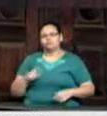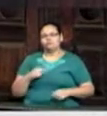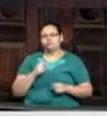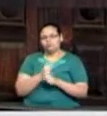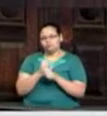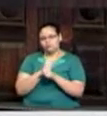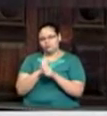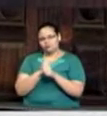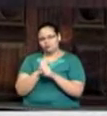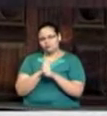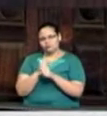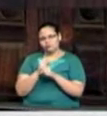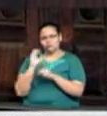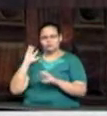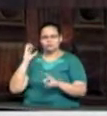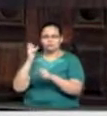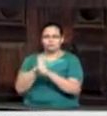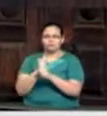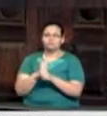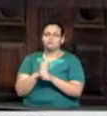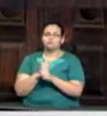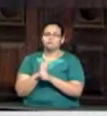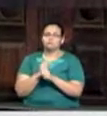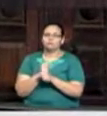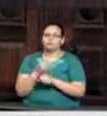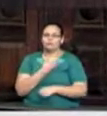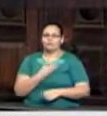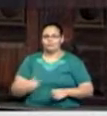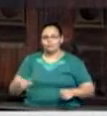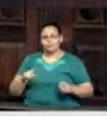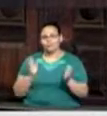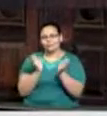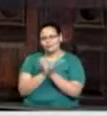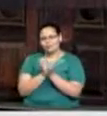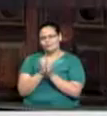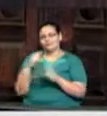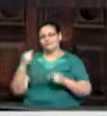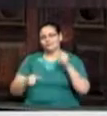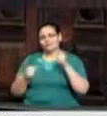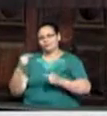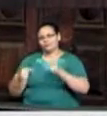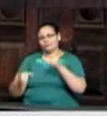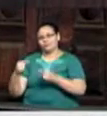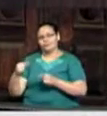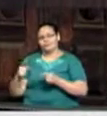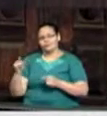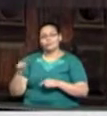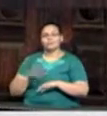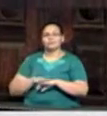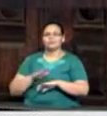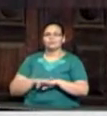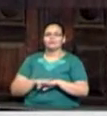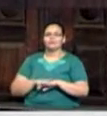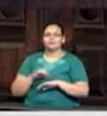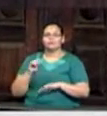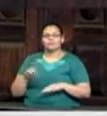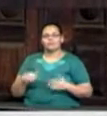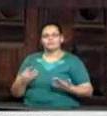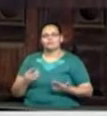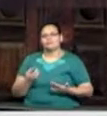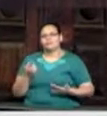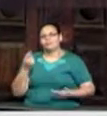últimos anos, de governança pelo mesmo grupo político e que assumiu